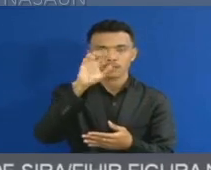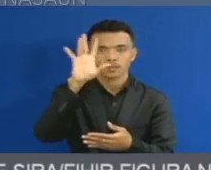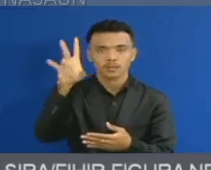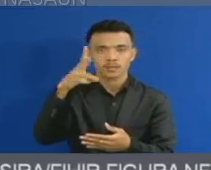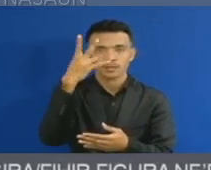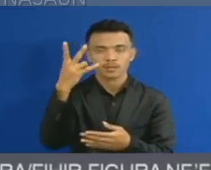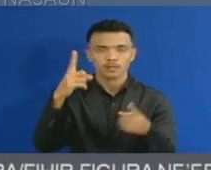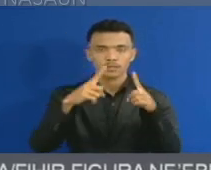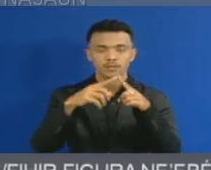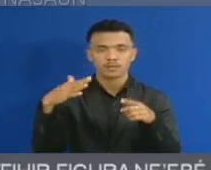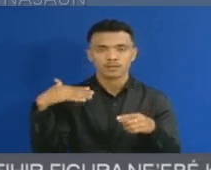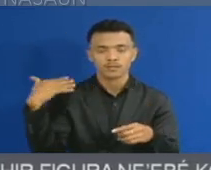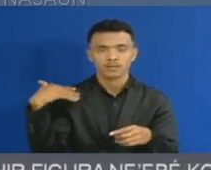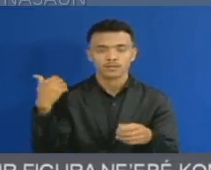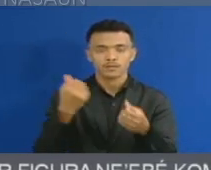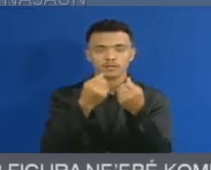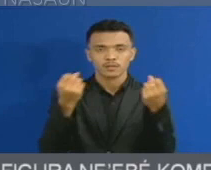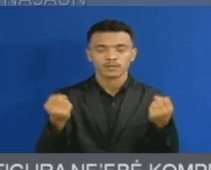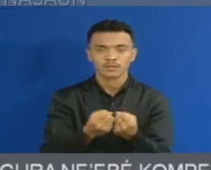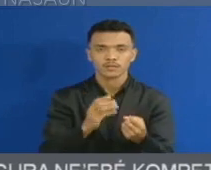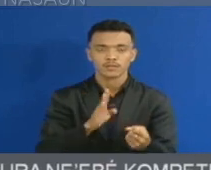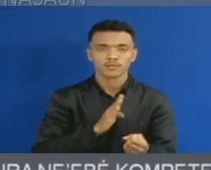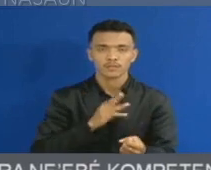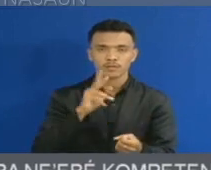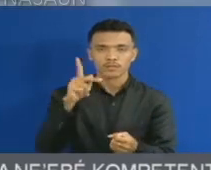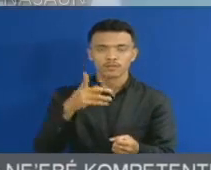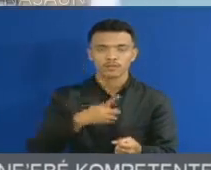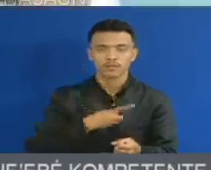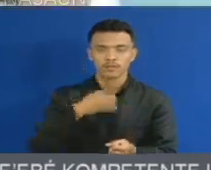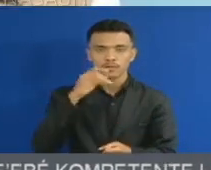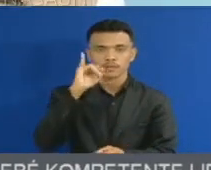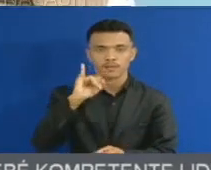5/Rio-Sanura-Sanhito para Juventude e Suco Bebonok Dili.